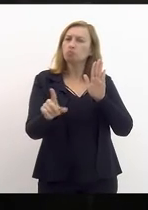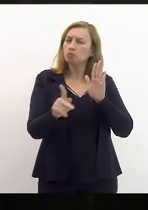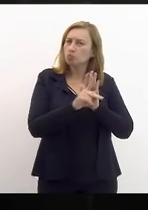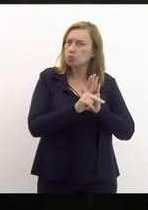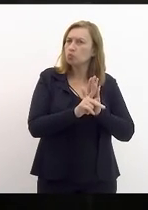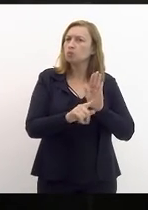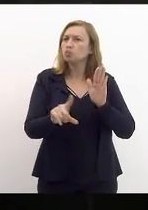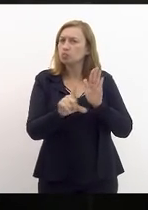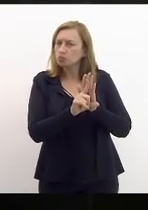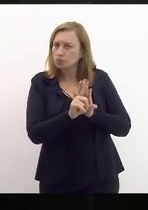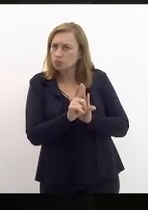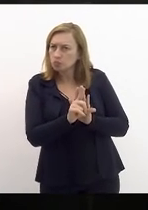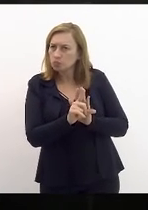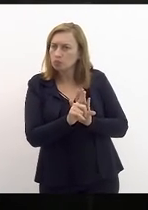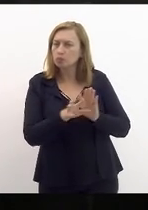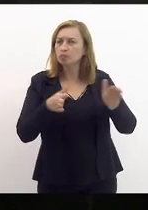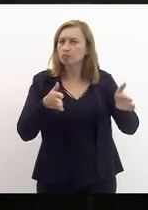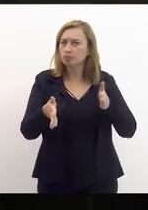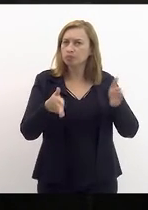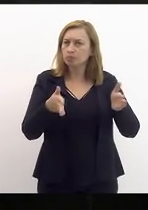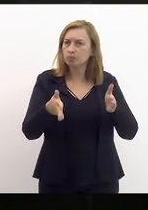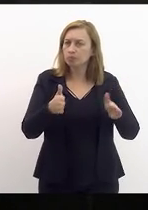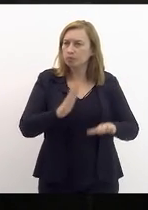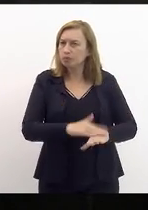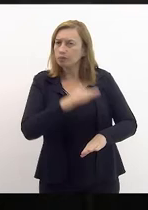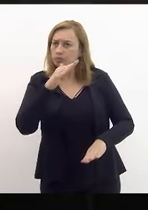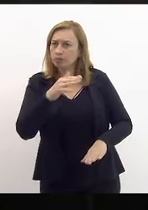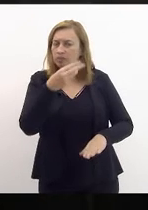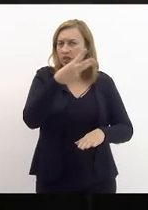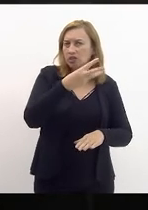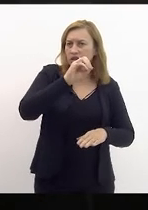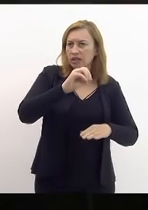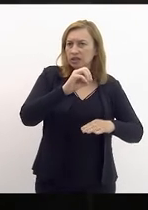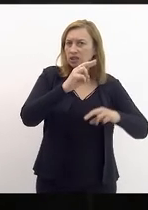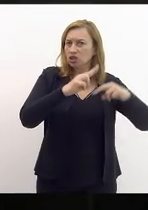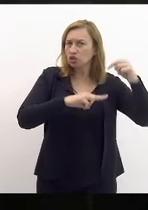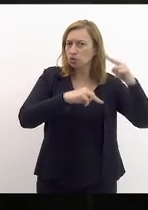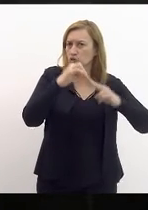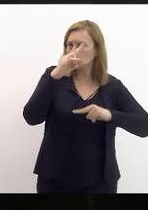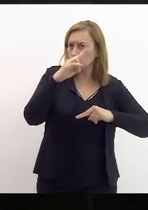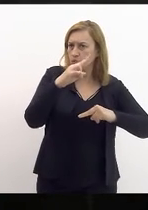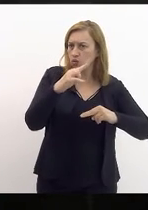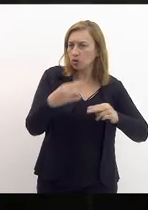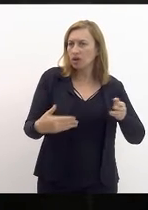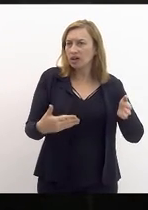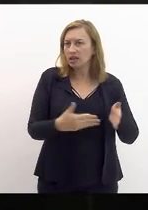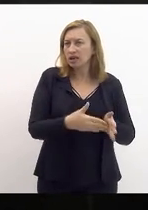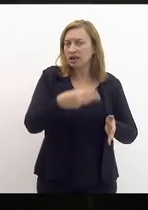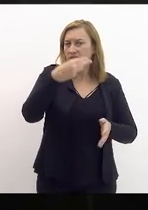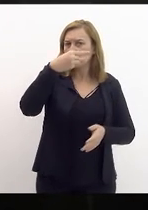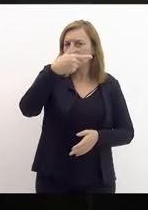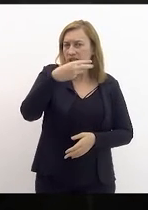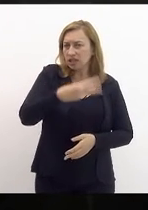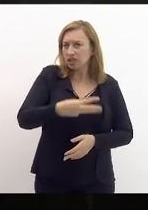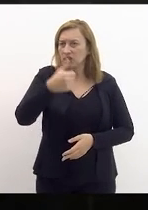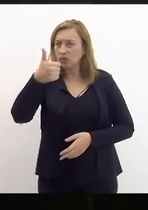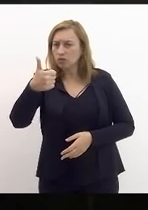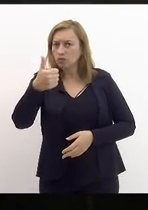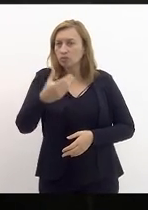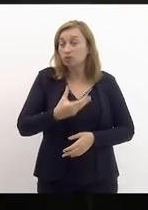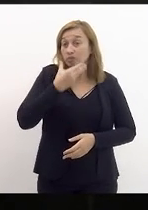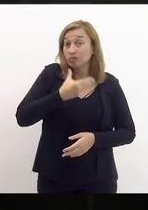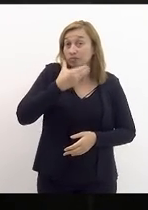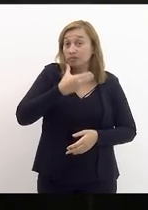que prorroga-se prazo de 30 de junho para Trinta e Um de dezembro desse